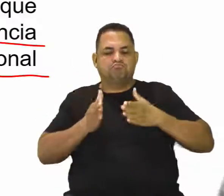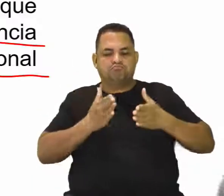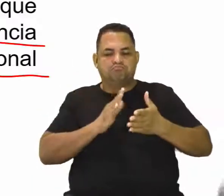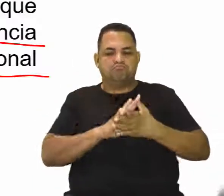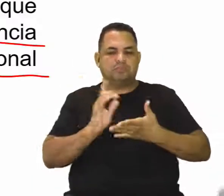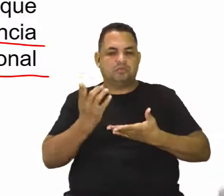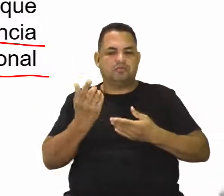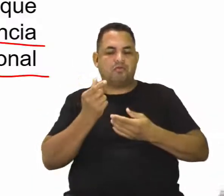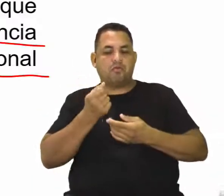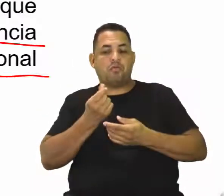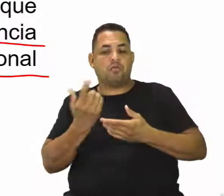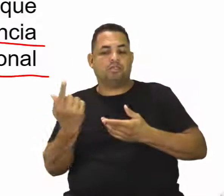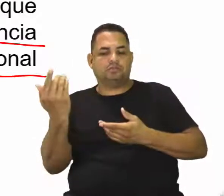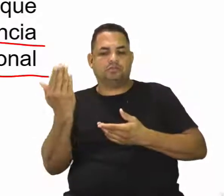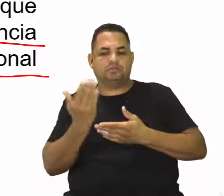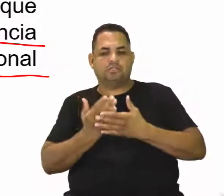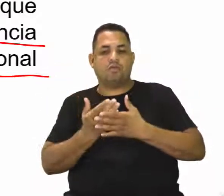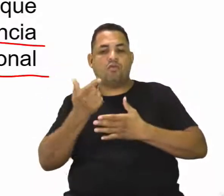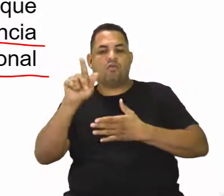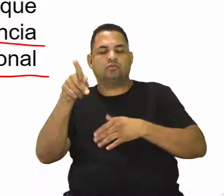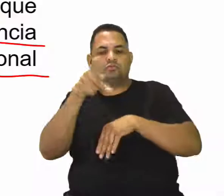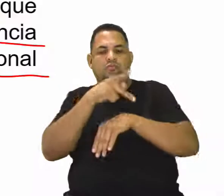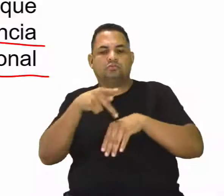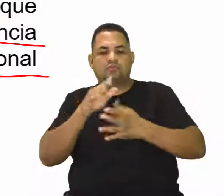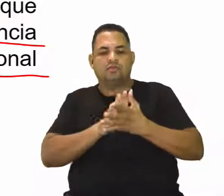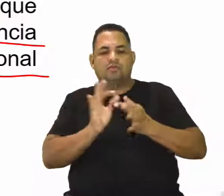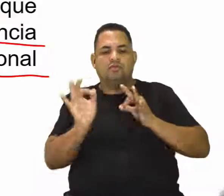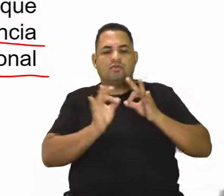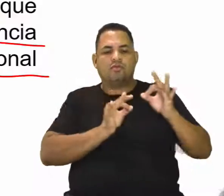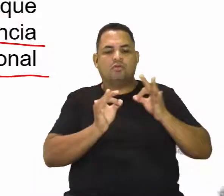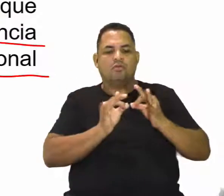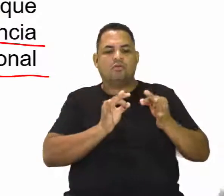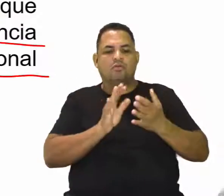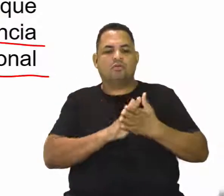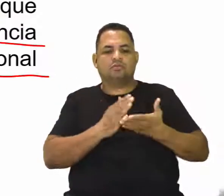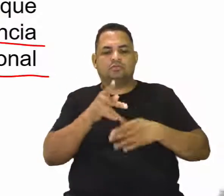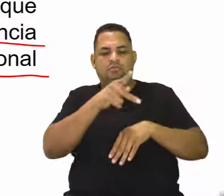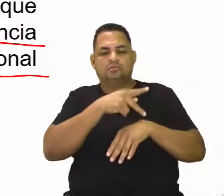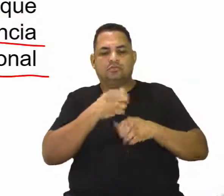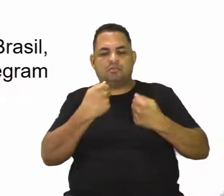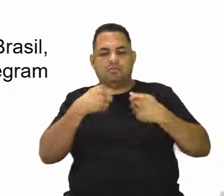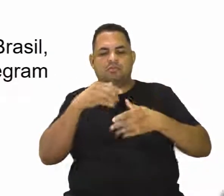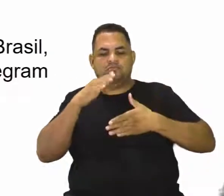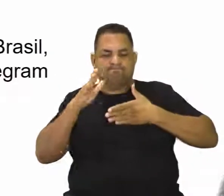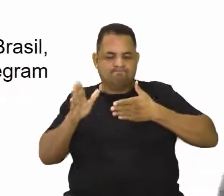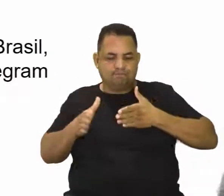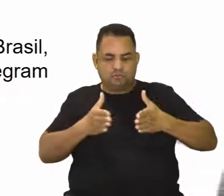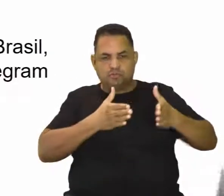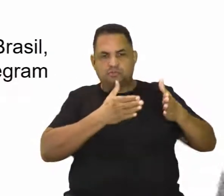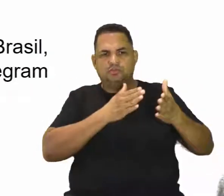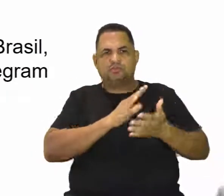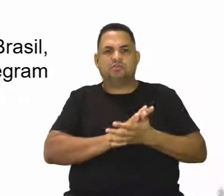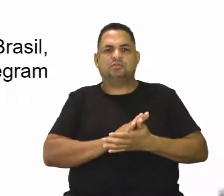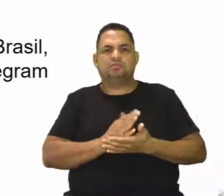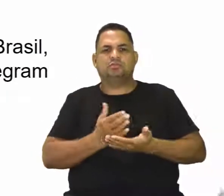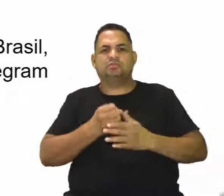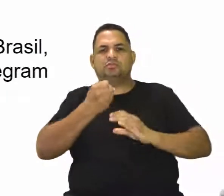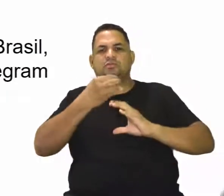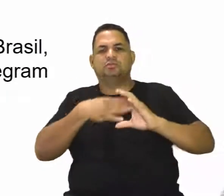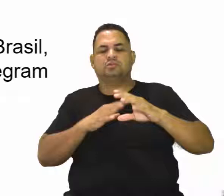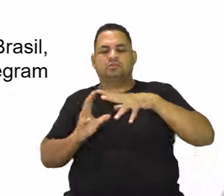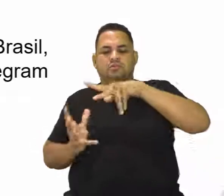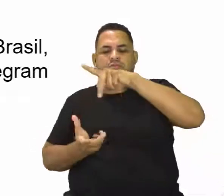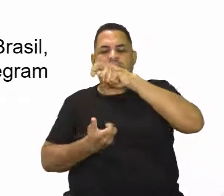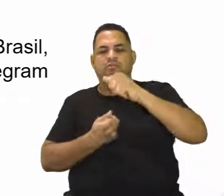vou comprar de fora. E eu vou criar também um mecanismo para que a minha nação possa produzir. Uma das